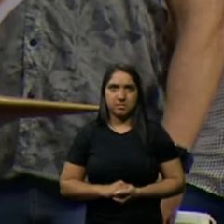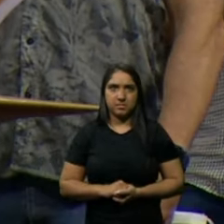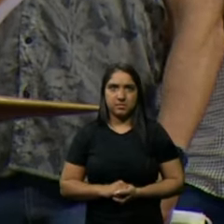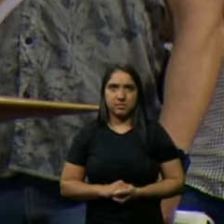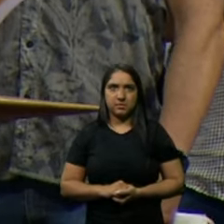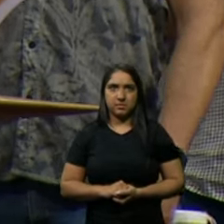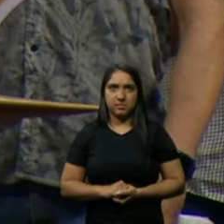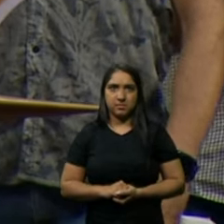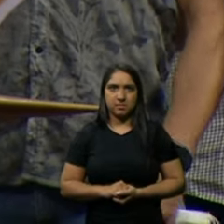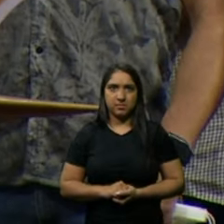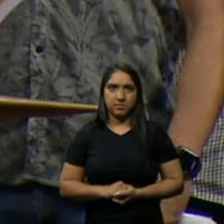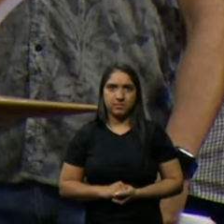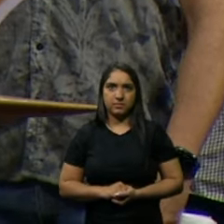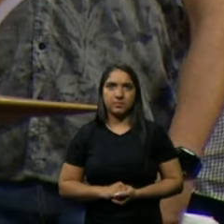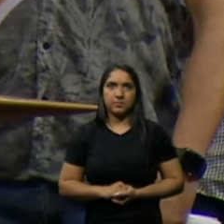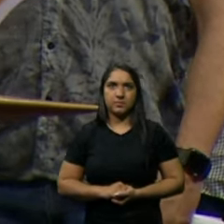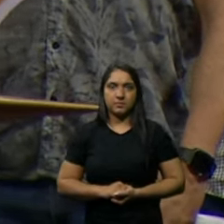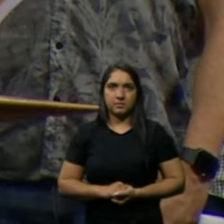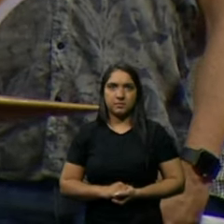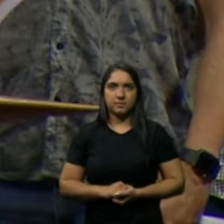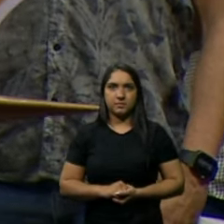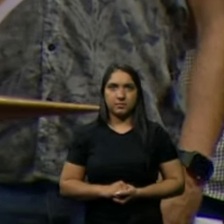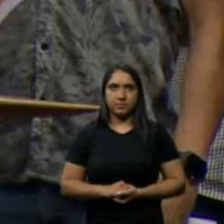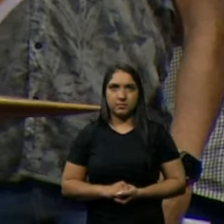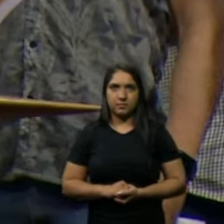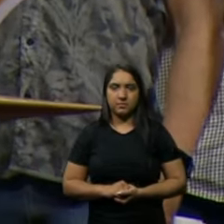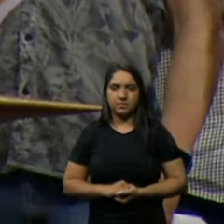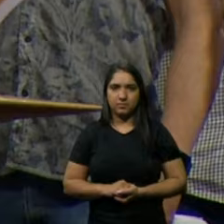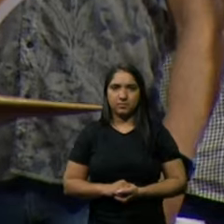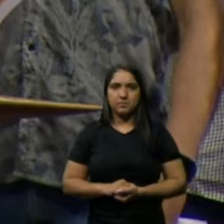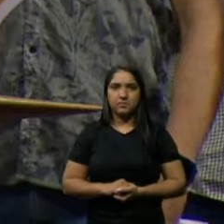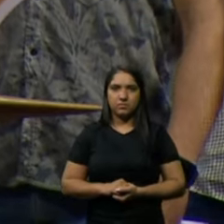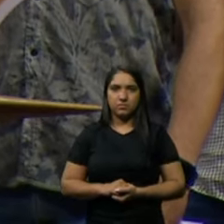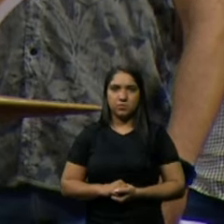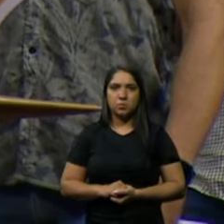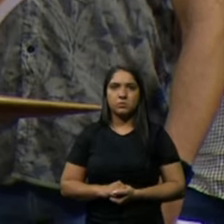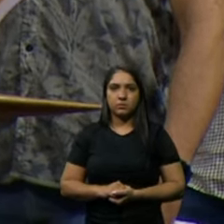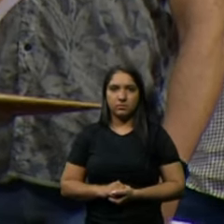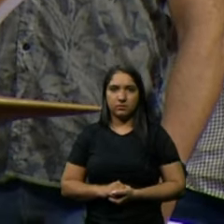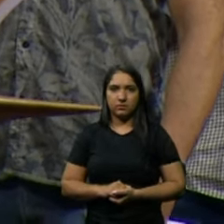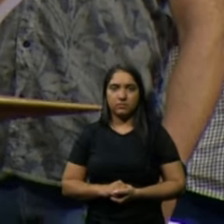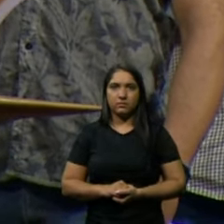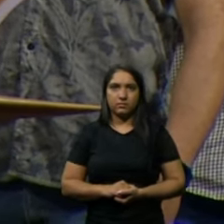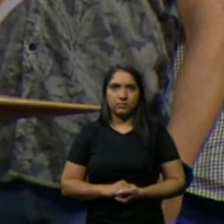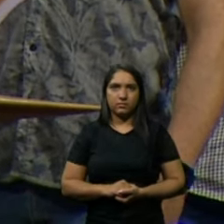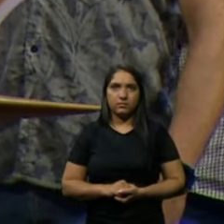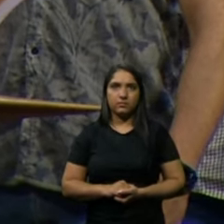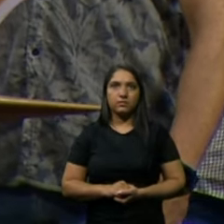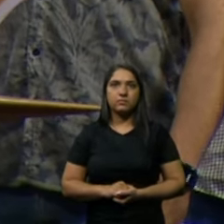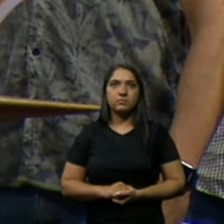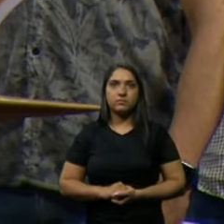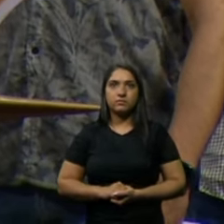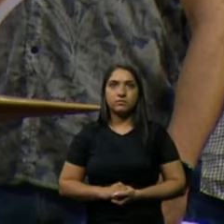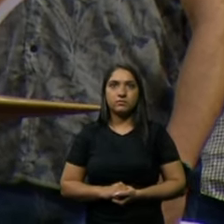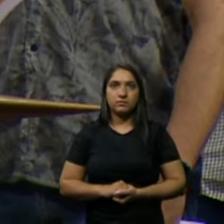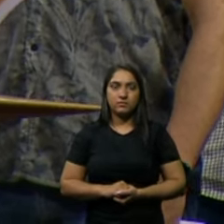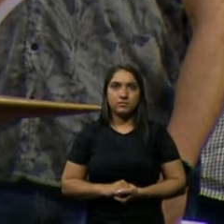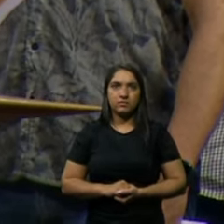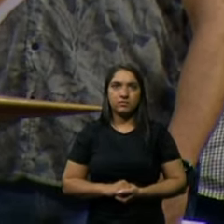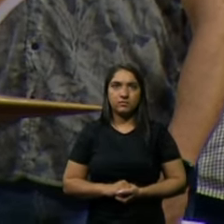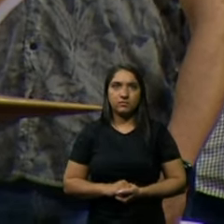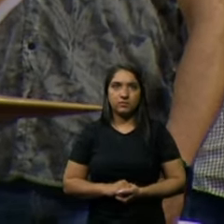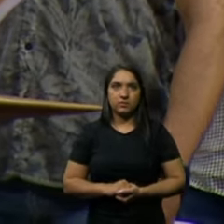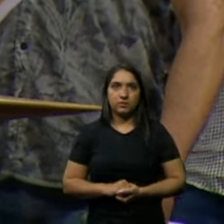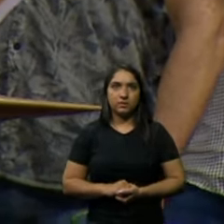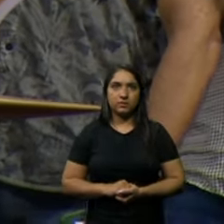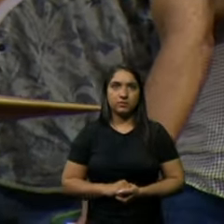tenho nada com a coroide une-se ao canal e o canal are mostly on what I got to get